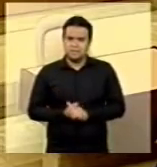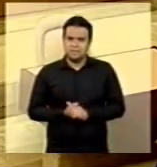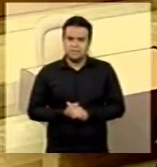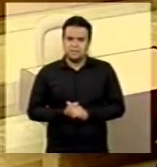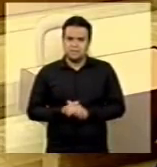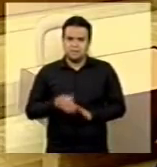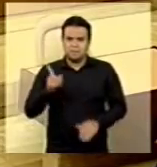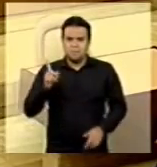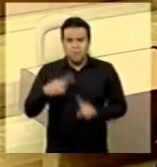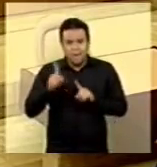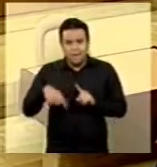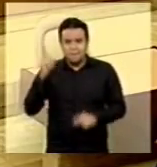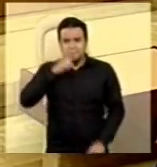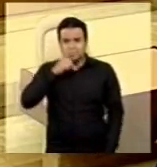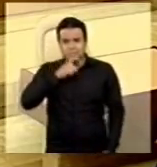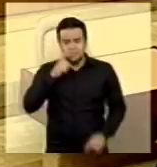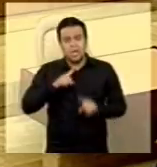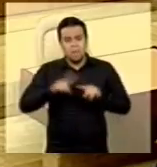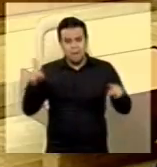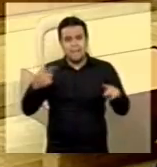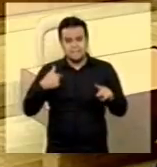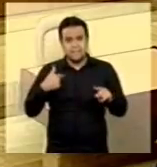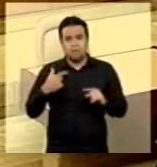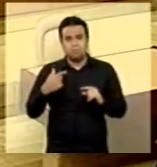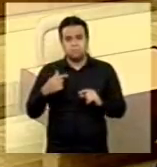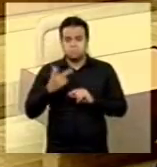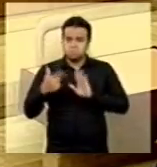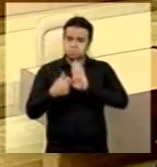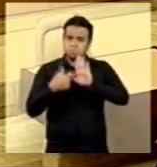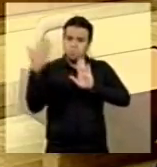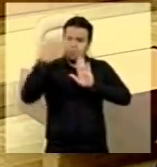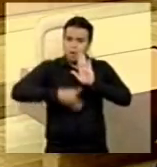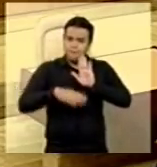Mas continua a minha prestação de contas, senhora presidente.